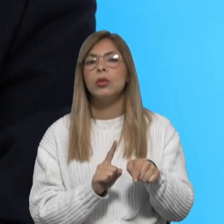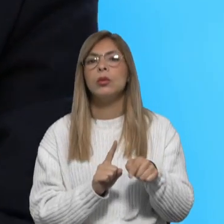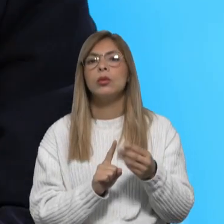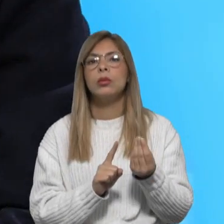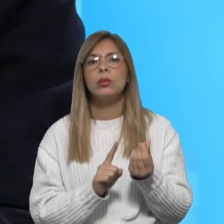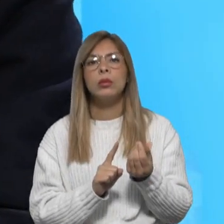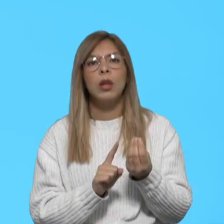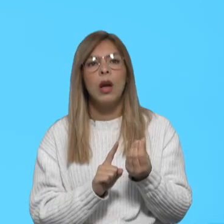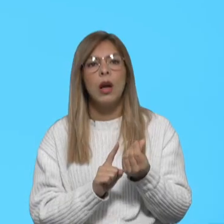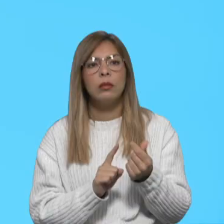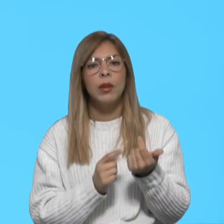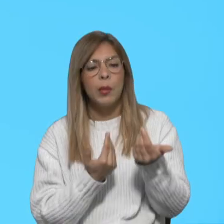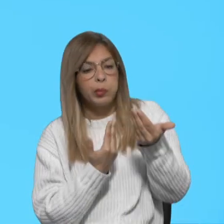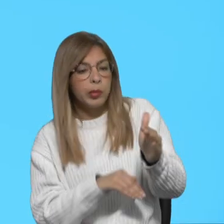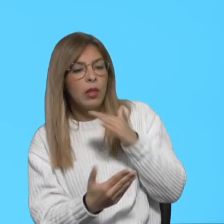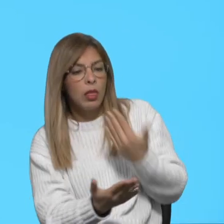de condicionar,